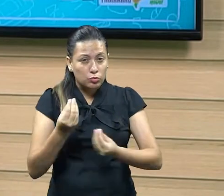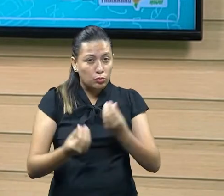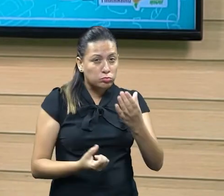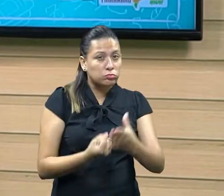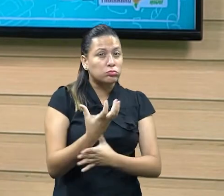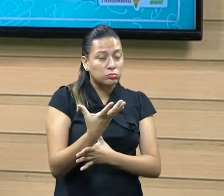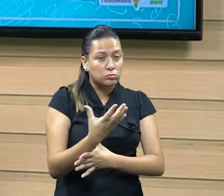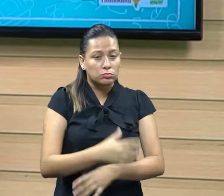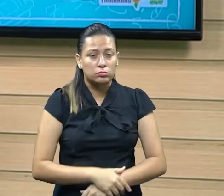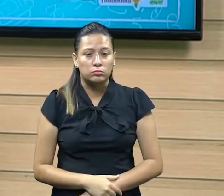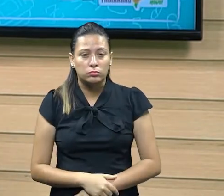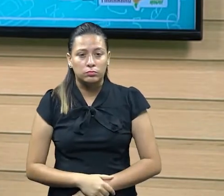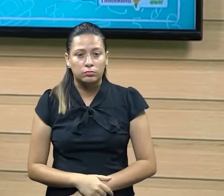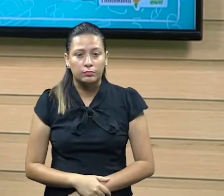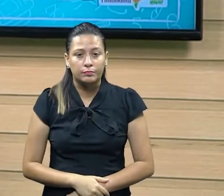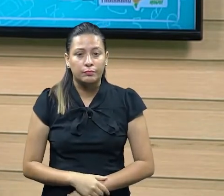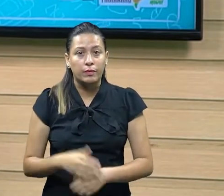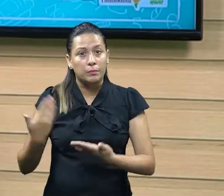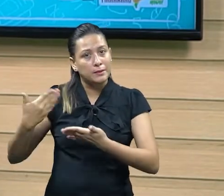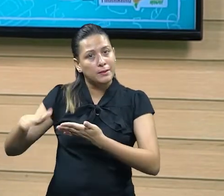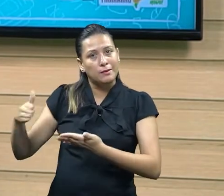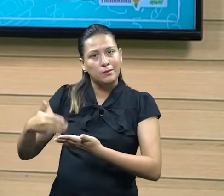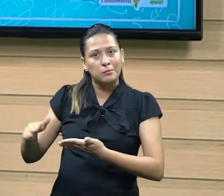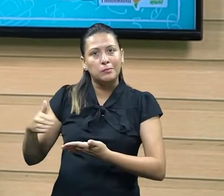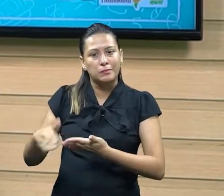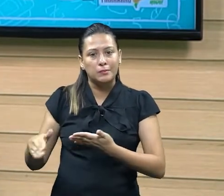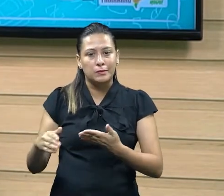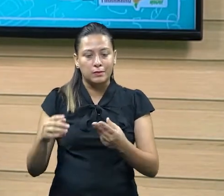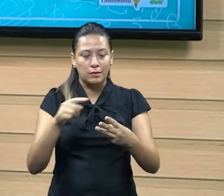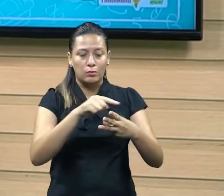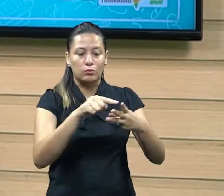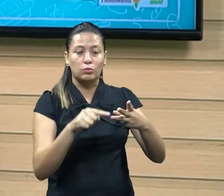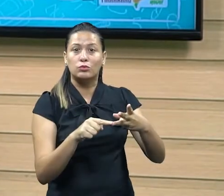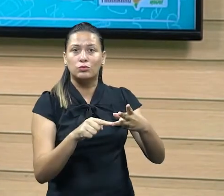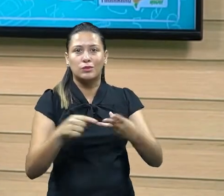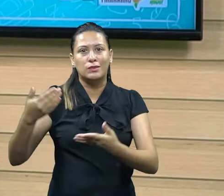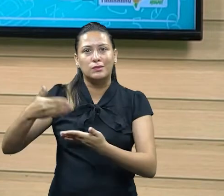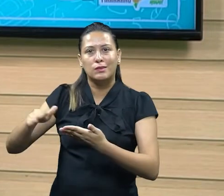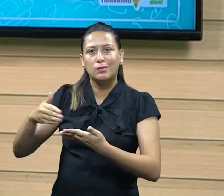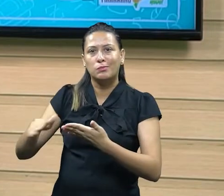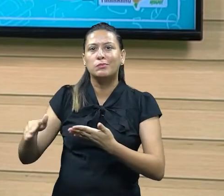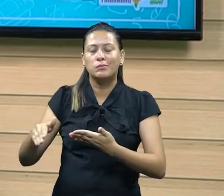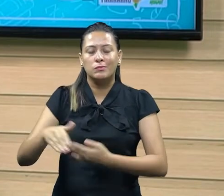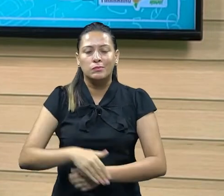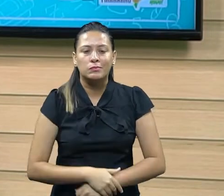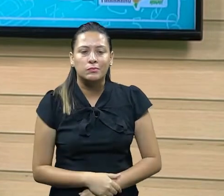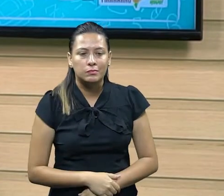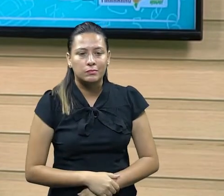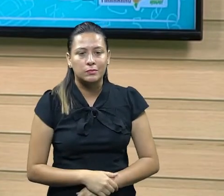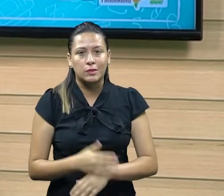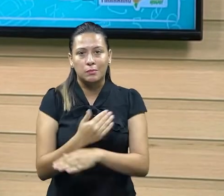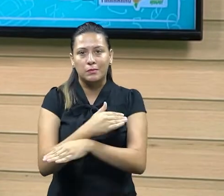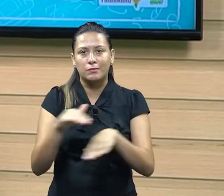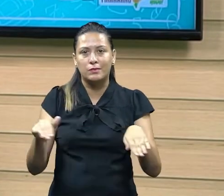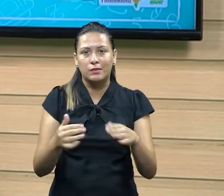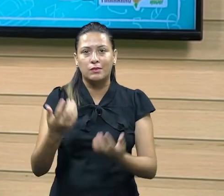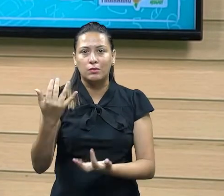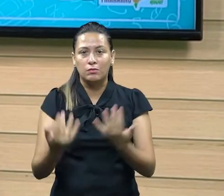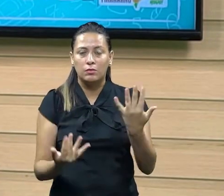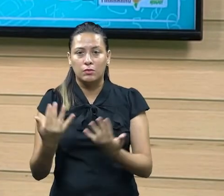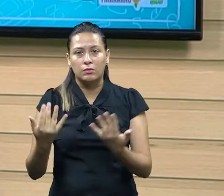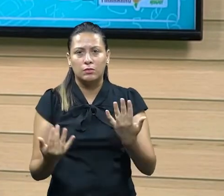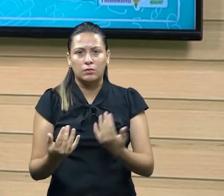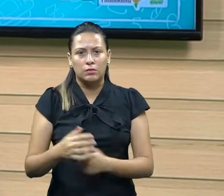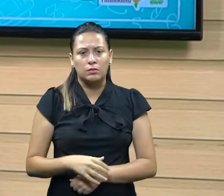que eu elimine um dos 3 elementos e cessa o fogo. Então, se eu conseguir eliminar